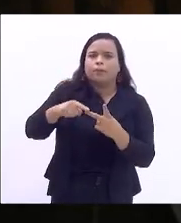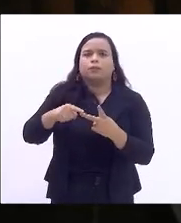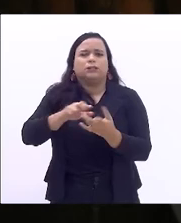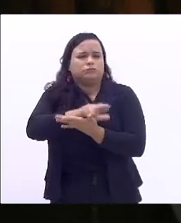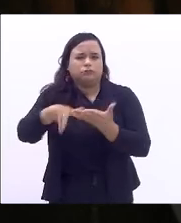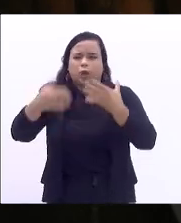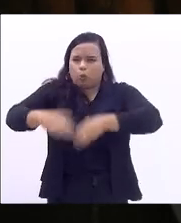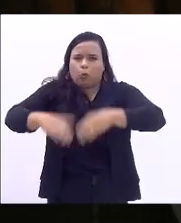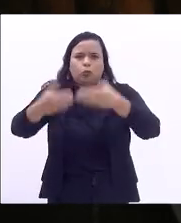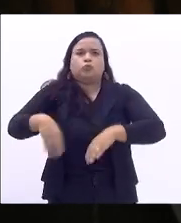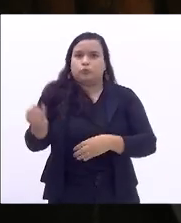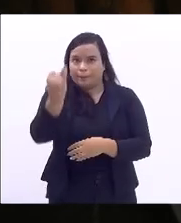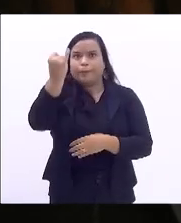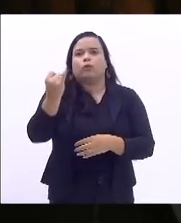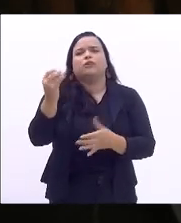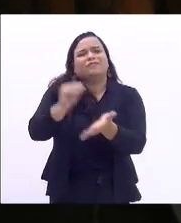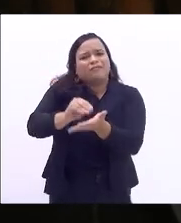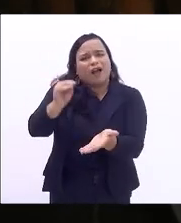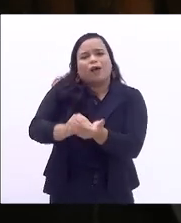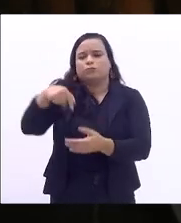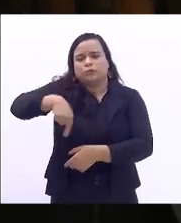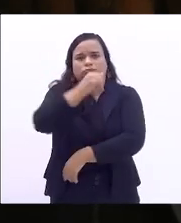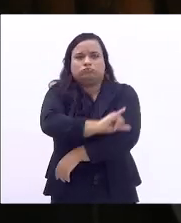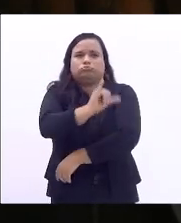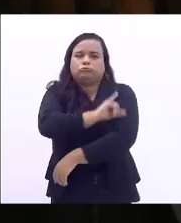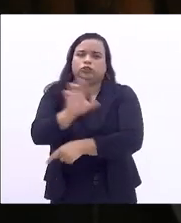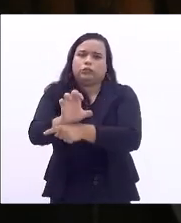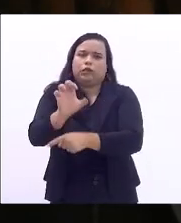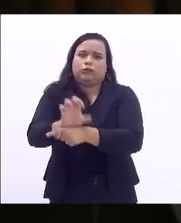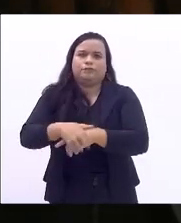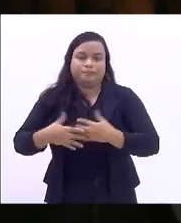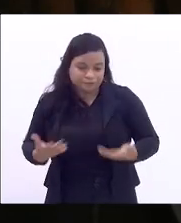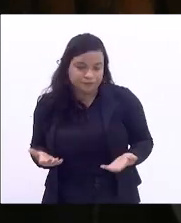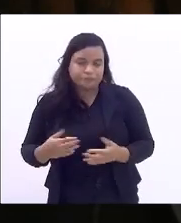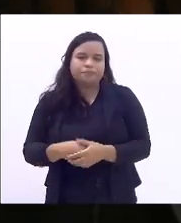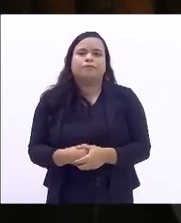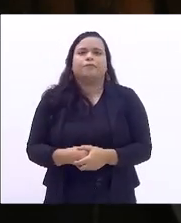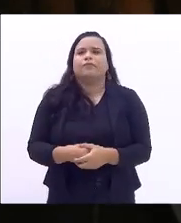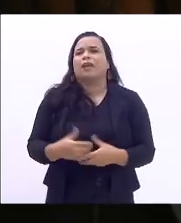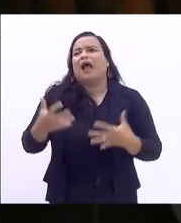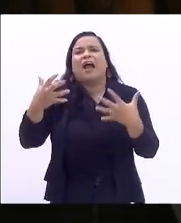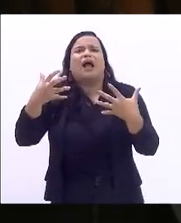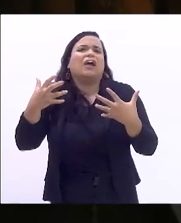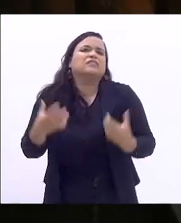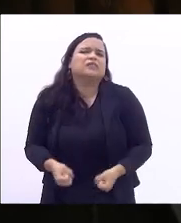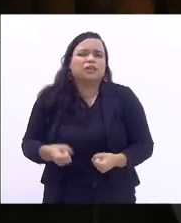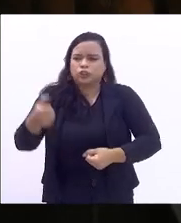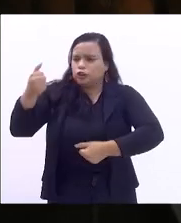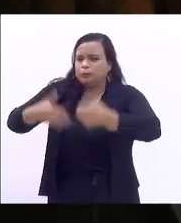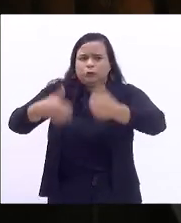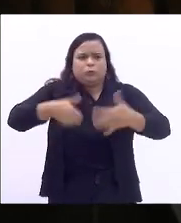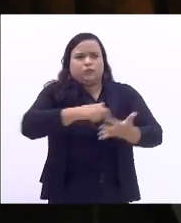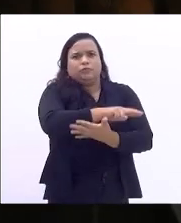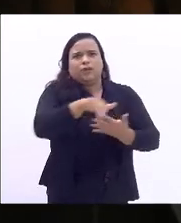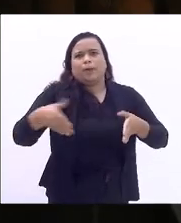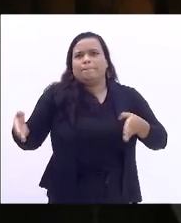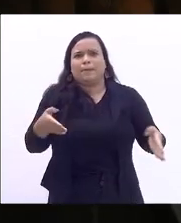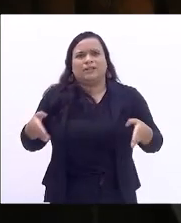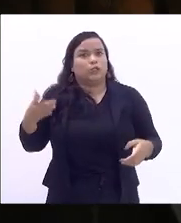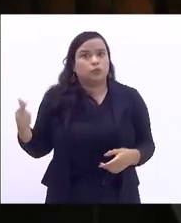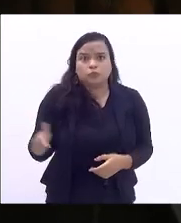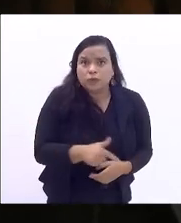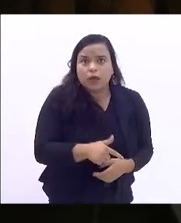concursos ainda em aberto no estado do Rio de Janeiro não posso aceitar a narrativa daqueles que não têm